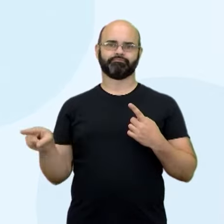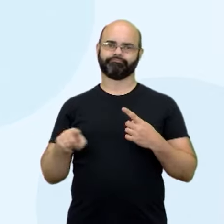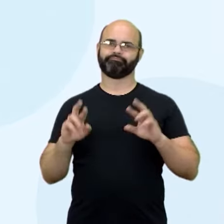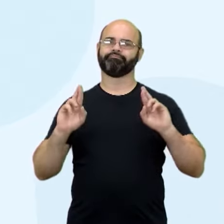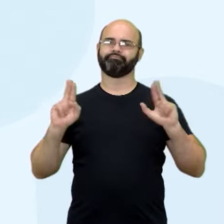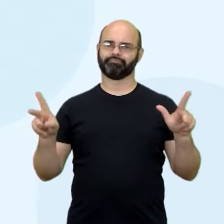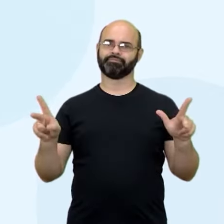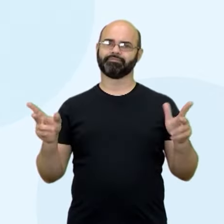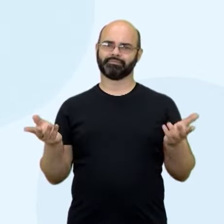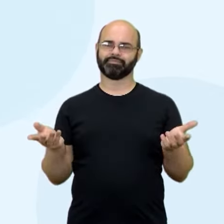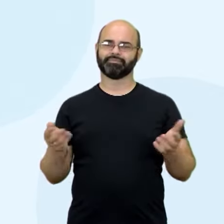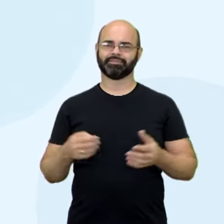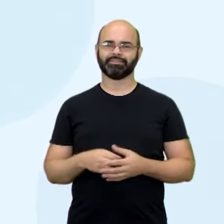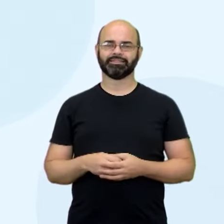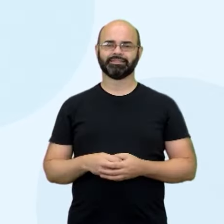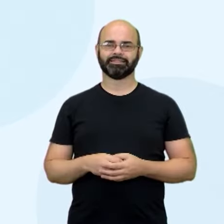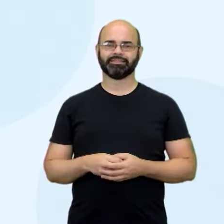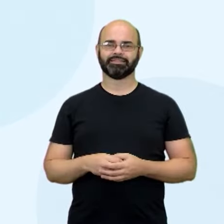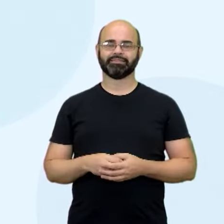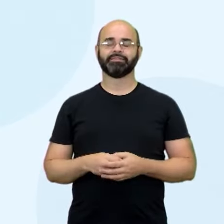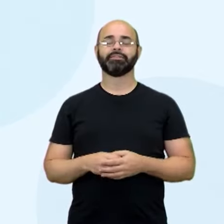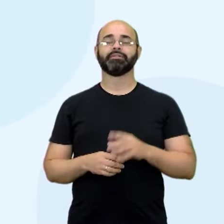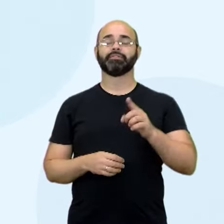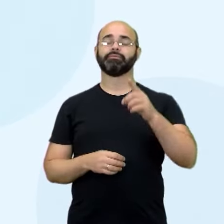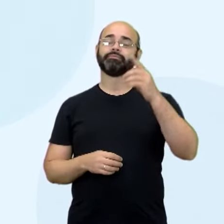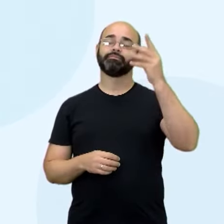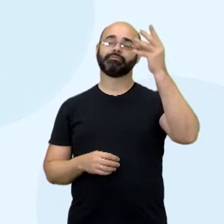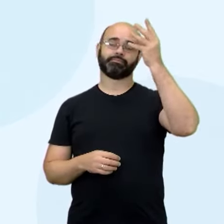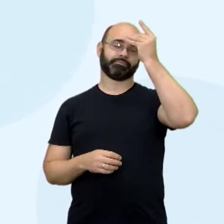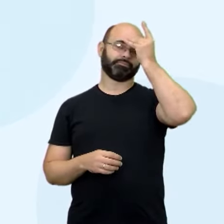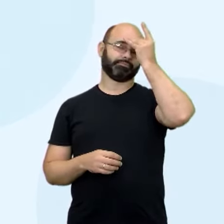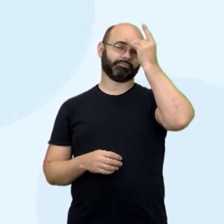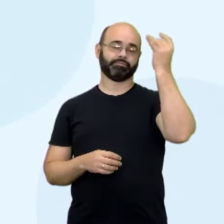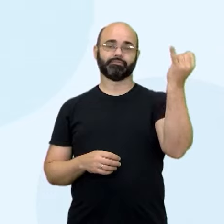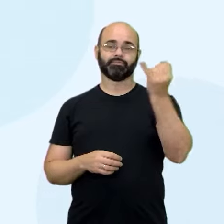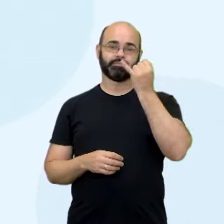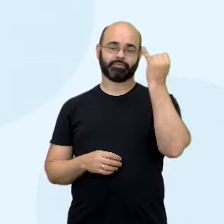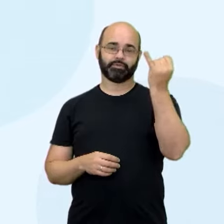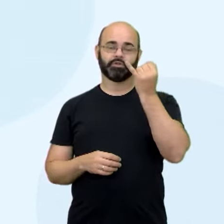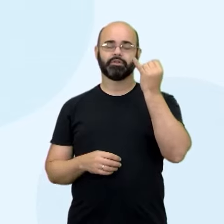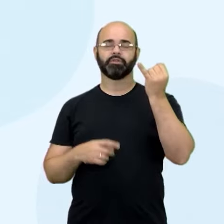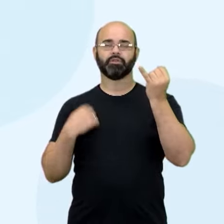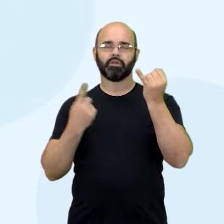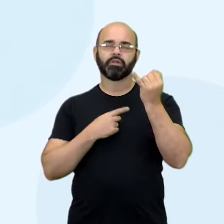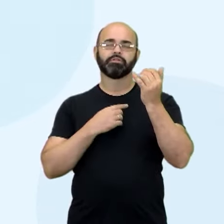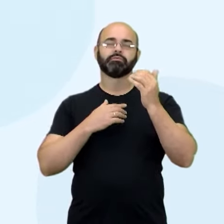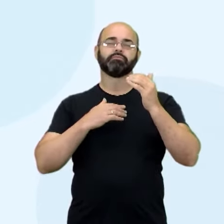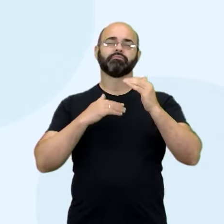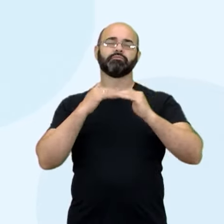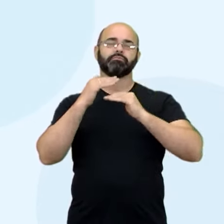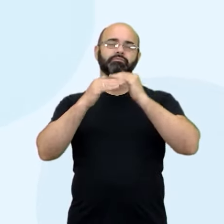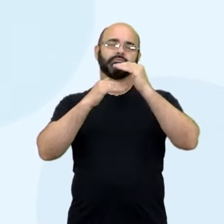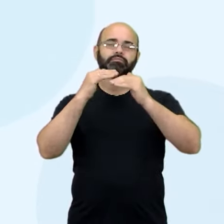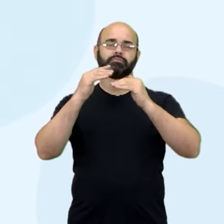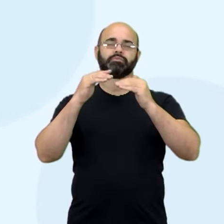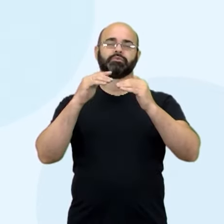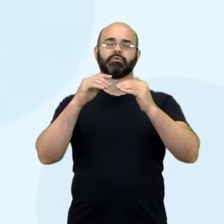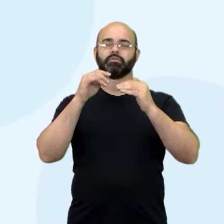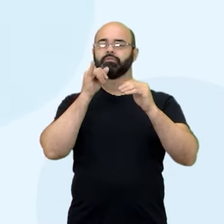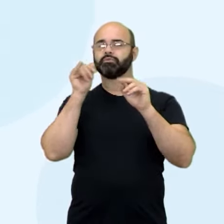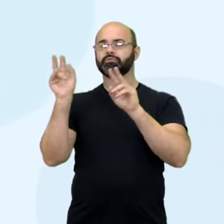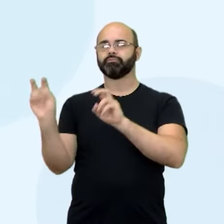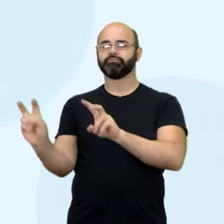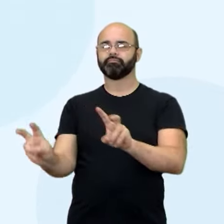E sempre levando em consideração que nós estaremos pensando e ampliando a questão de conversar sobre os tipos